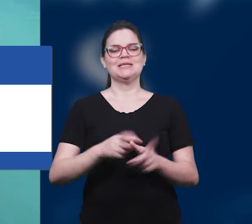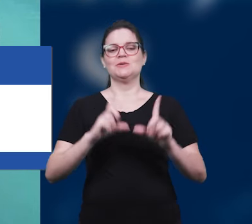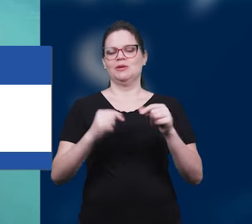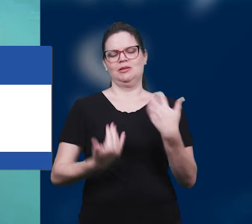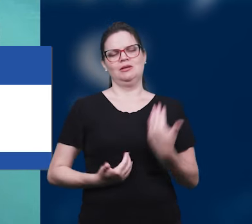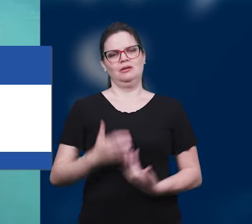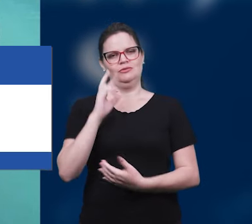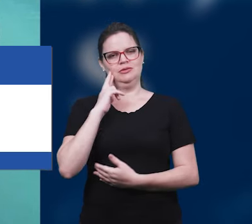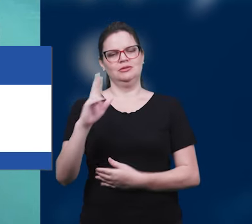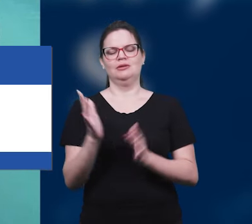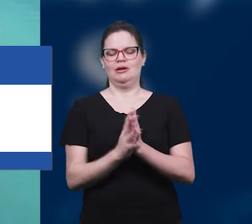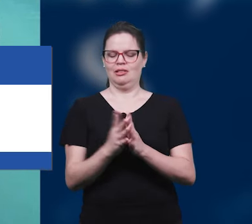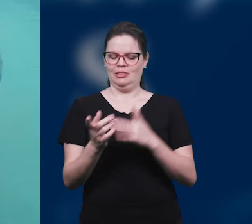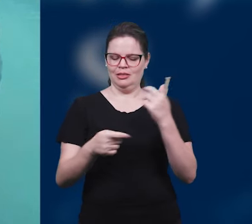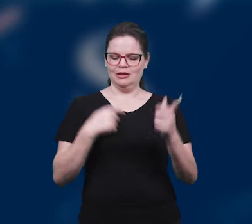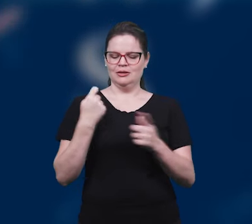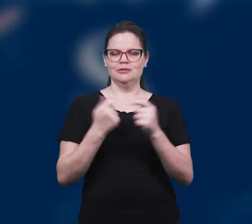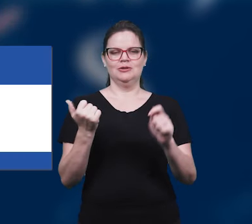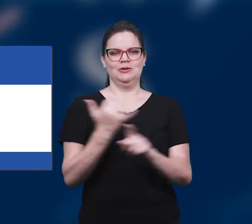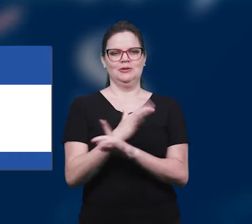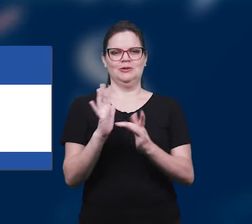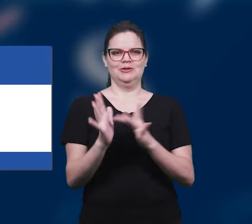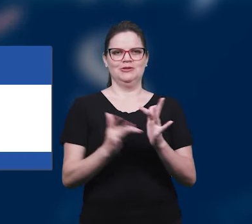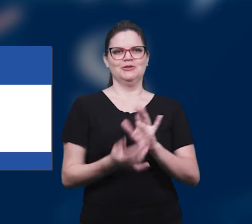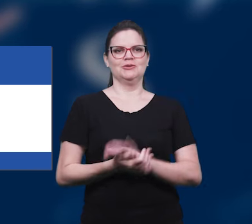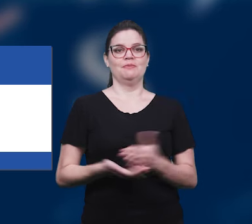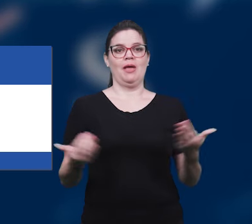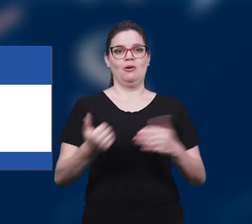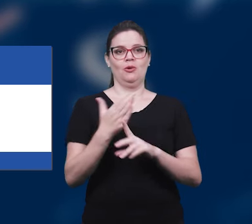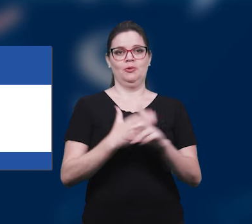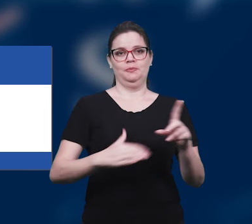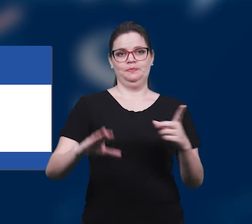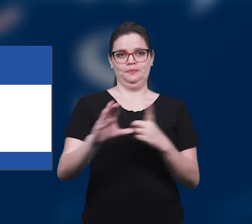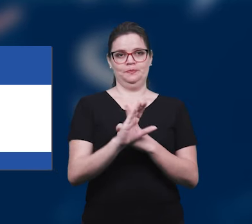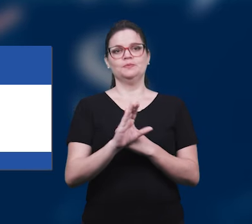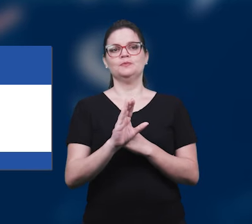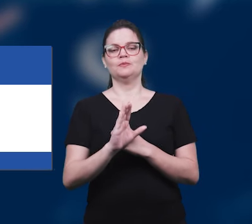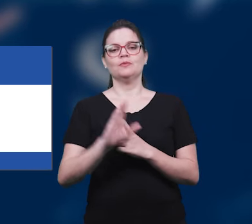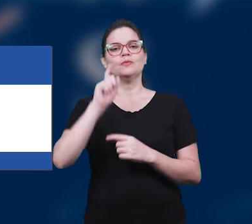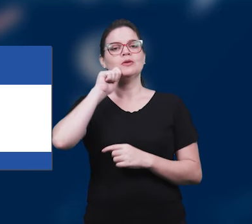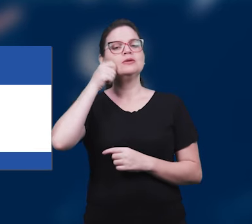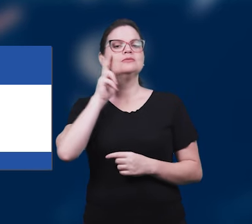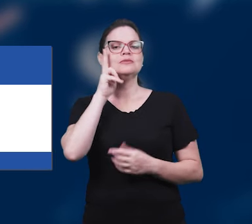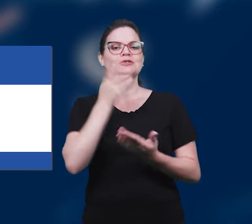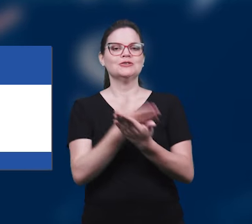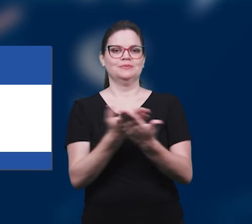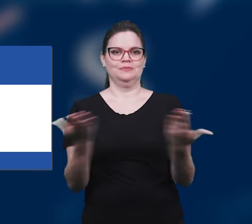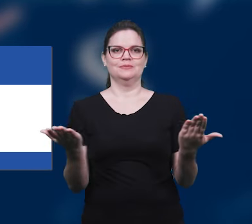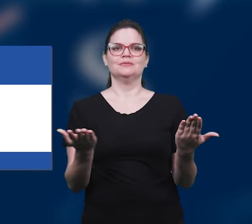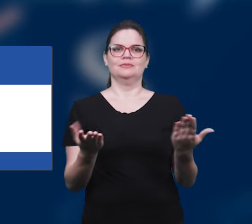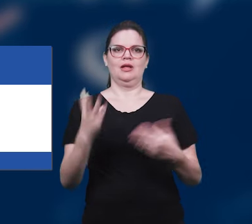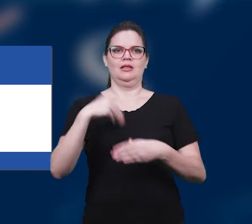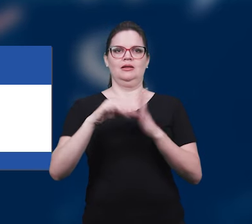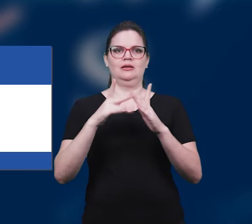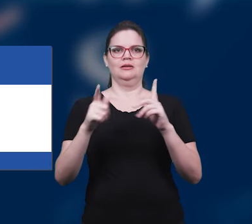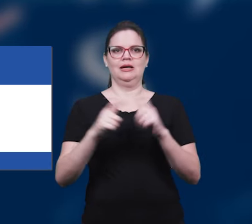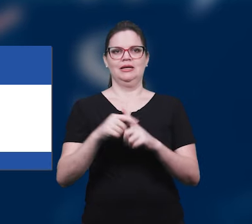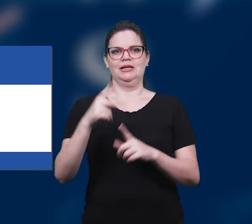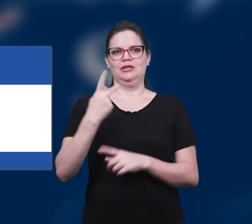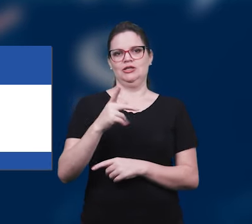Senhor bendito seja Deus mostramos agora uma vigília especial de seia na ICM Parque